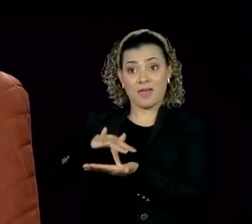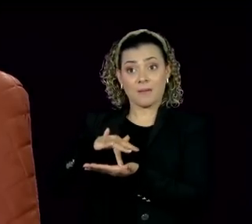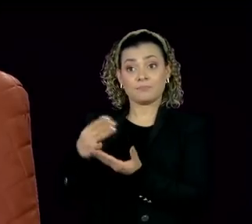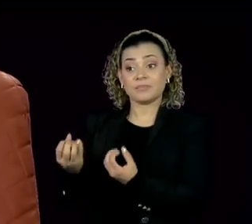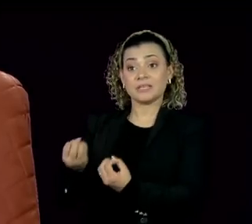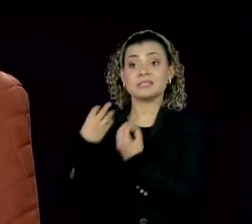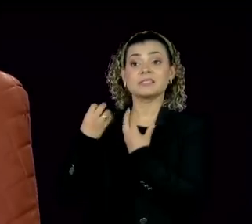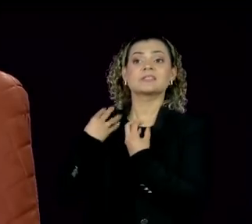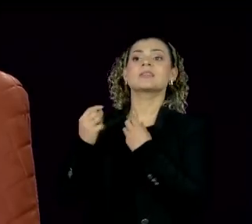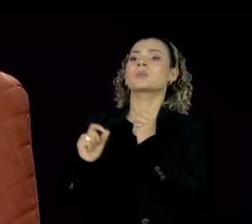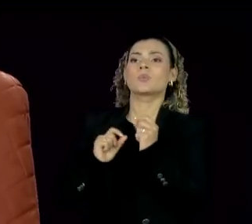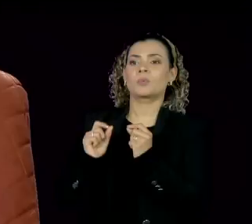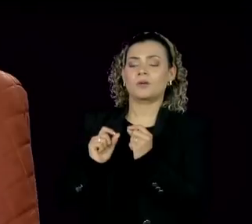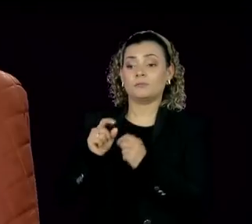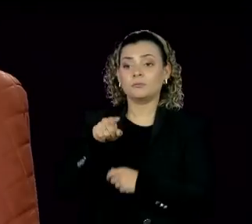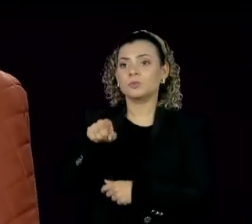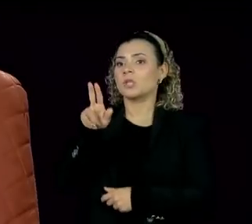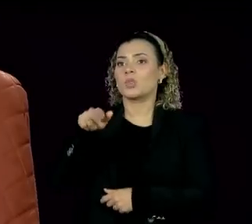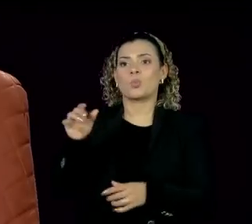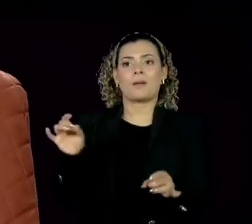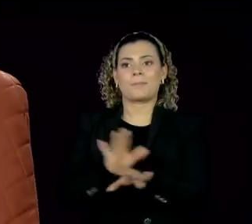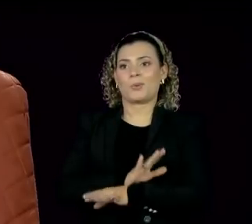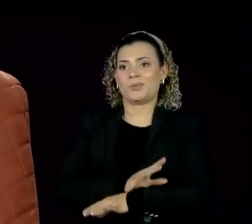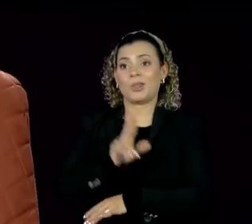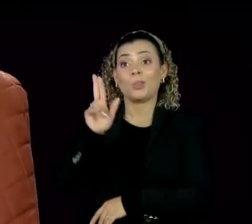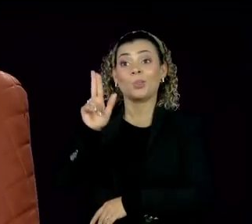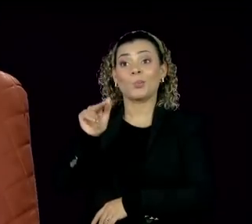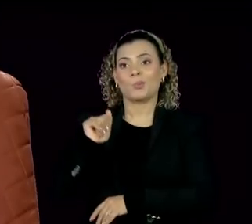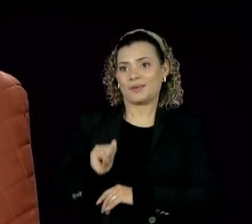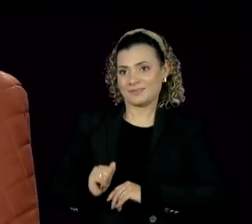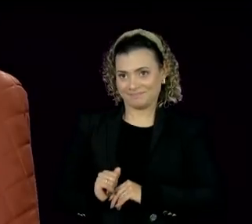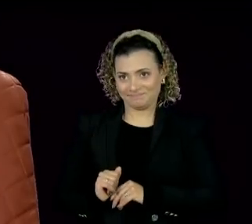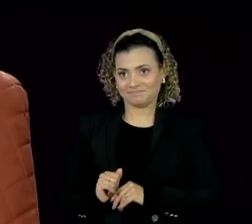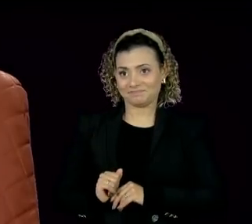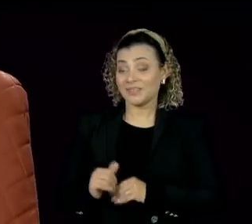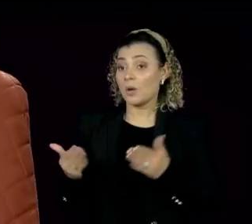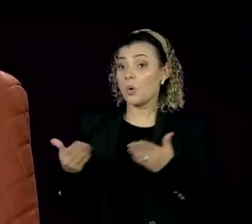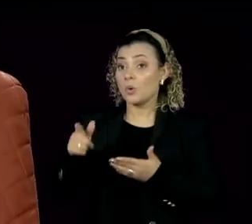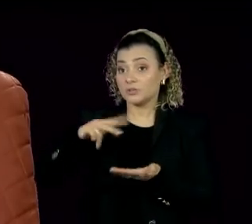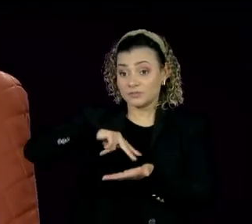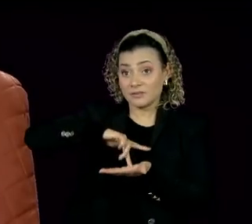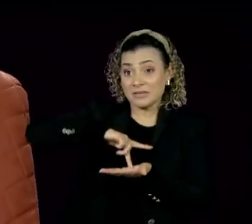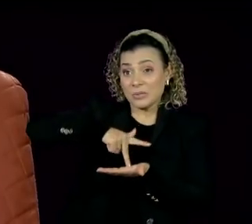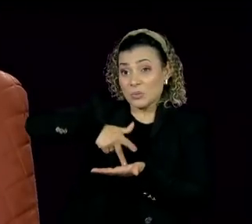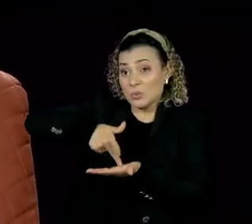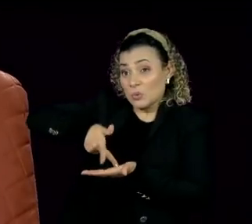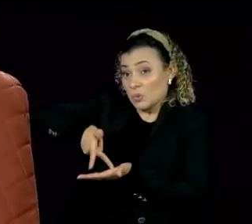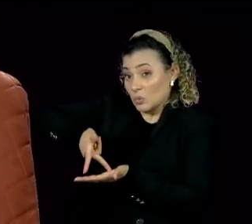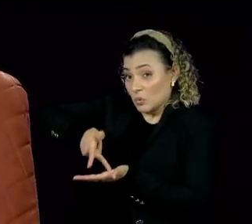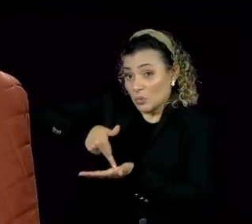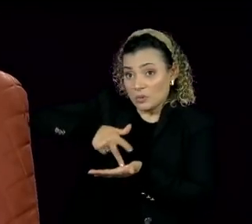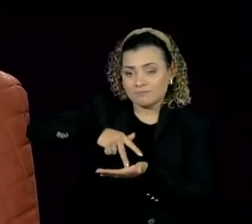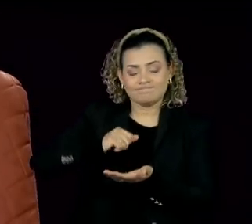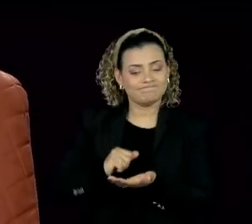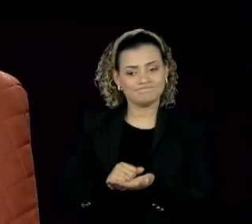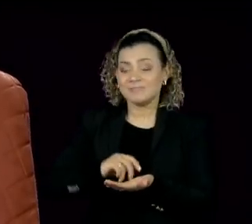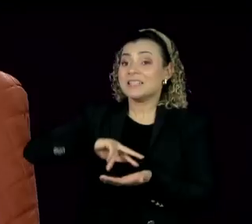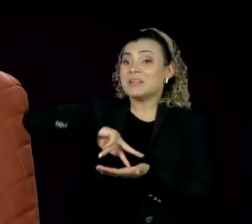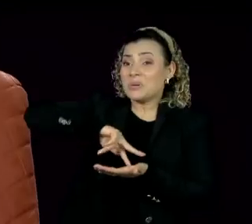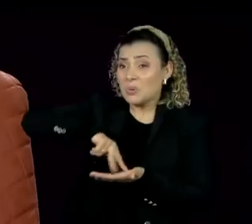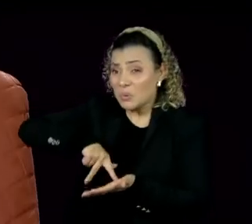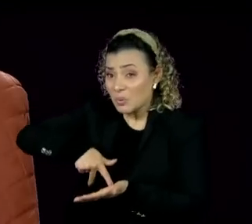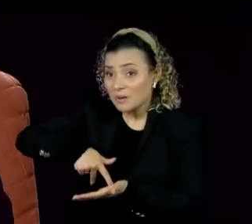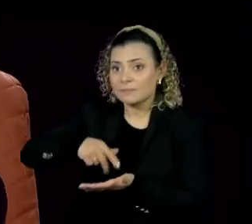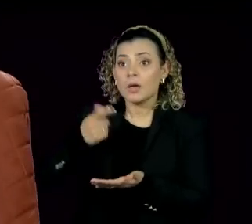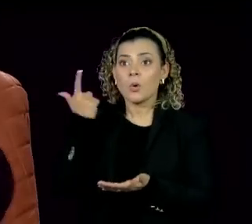te ensina o seguinte, você nunca está pronto. Você hoje faz meia pirueta, amanhã você vai fazer uma, depois da manhã 1h30, depois da manhã